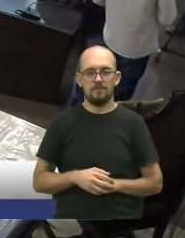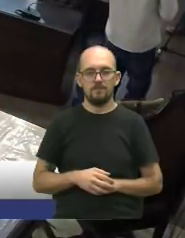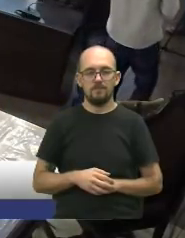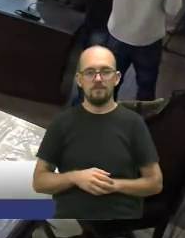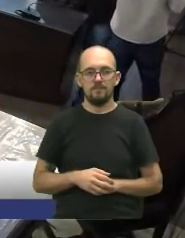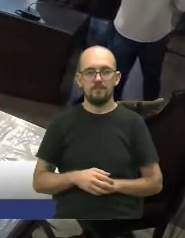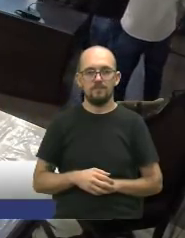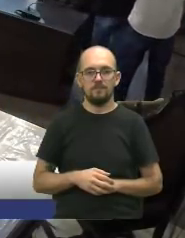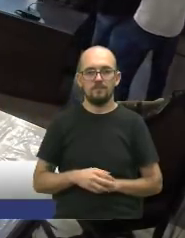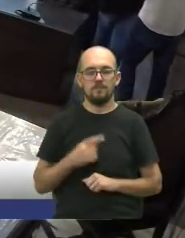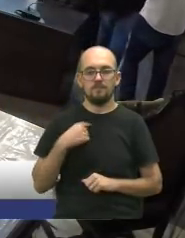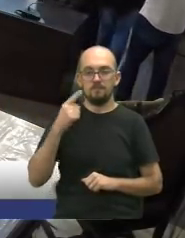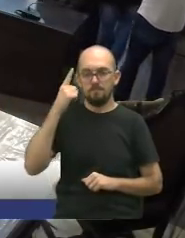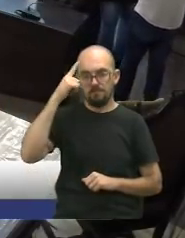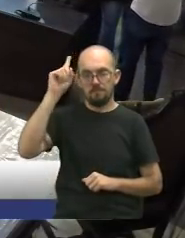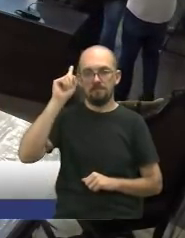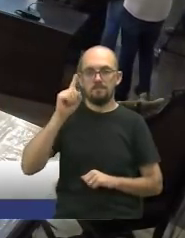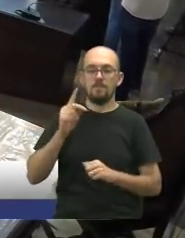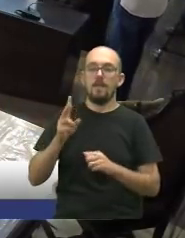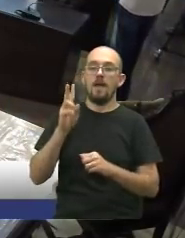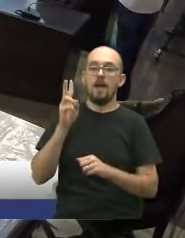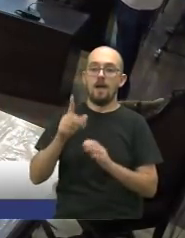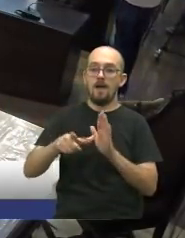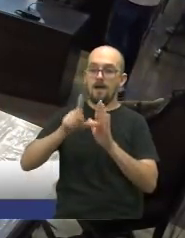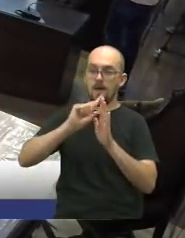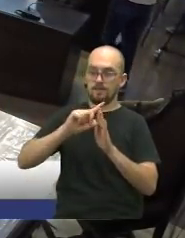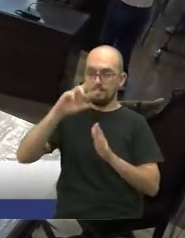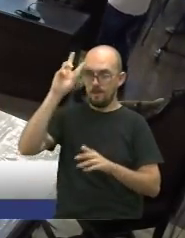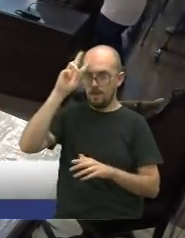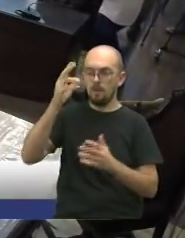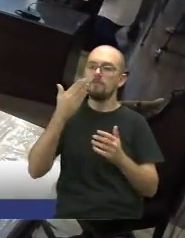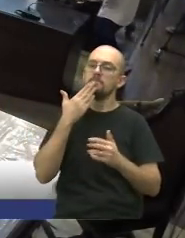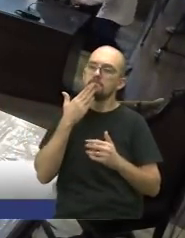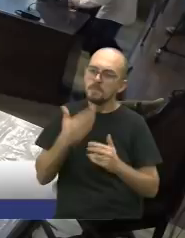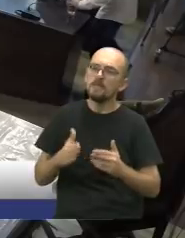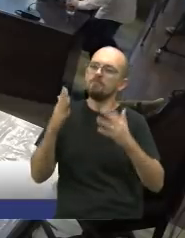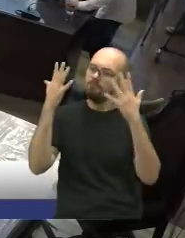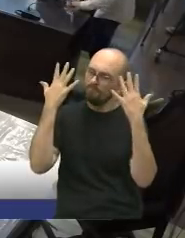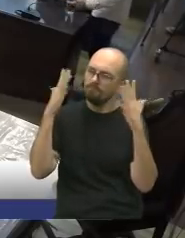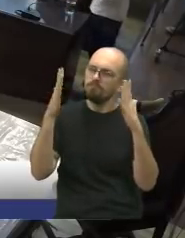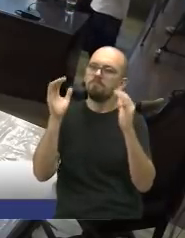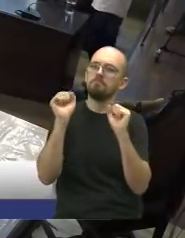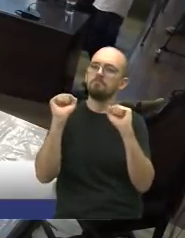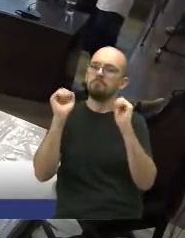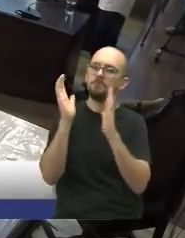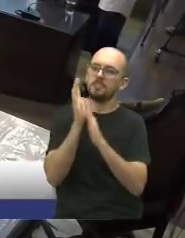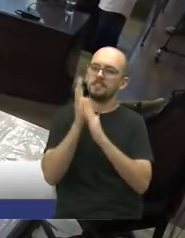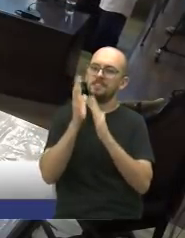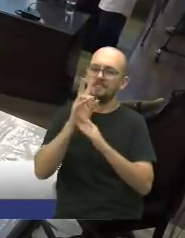E antes, claro, do Marcos começar, eu quero pedir uma salva de palmas para o nosso palestrante de hoje.